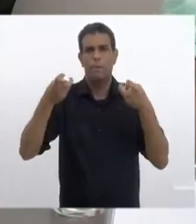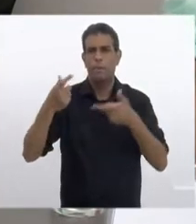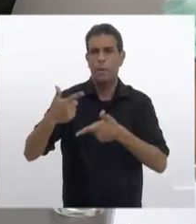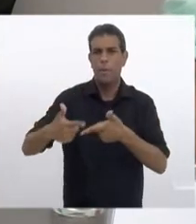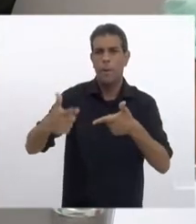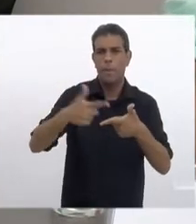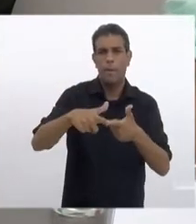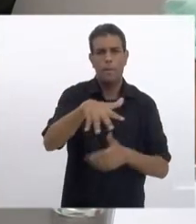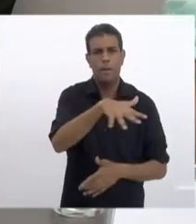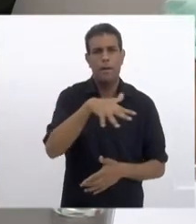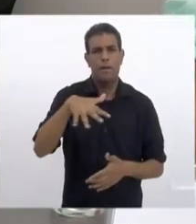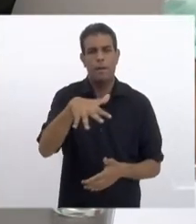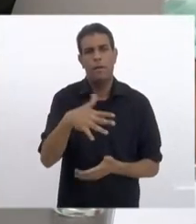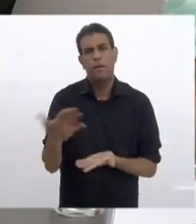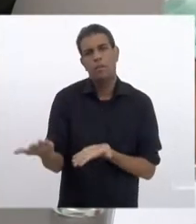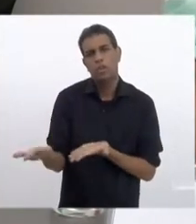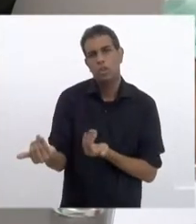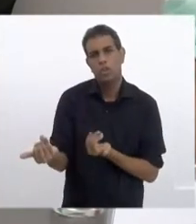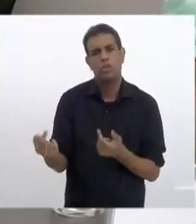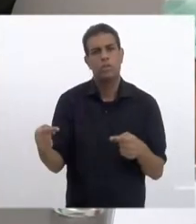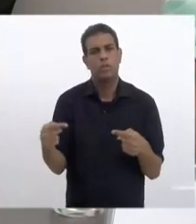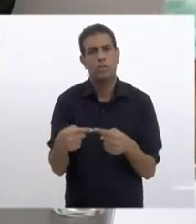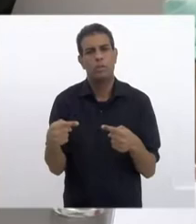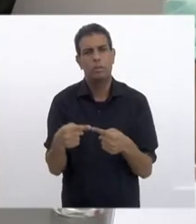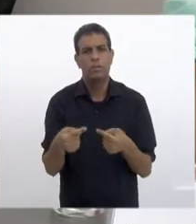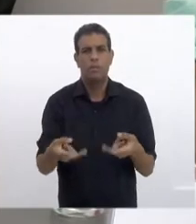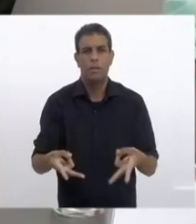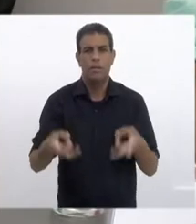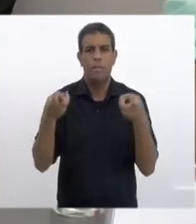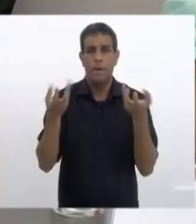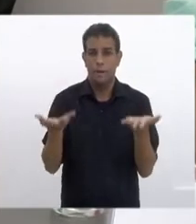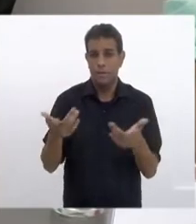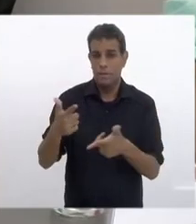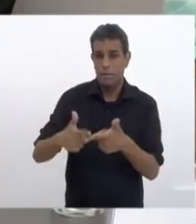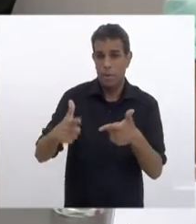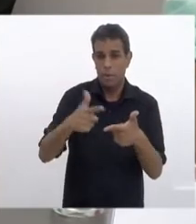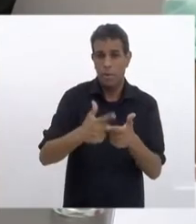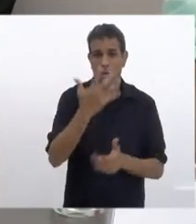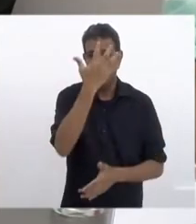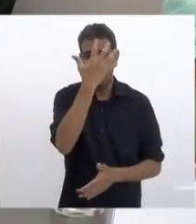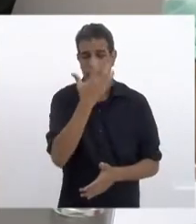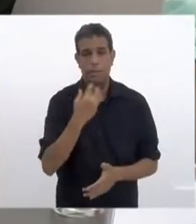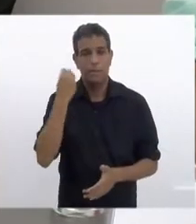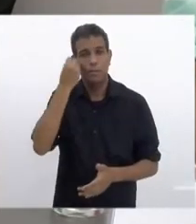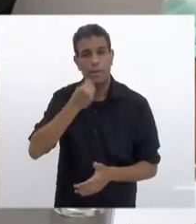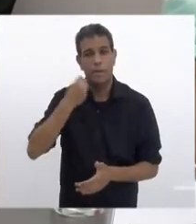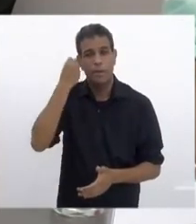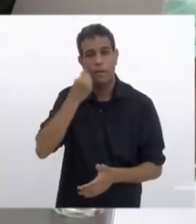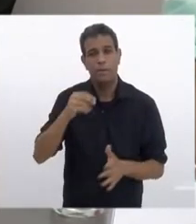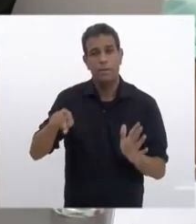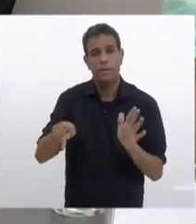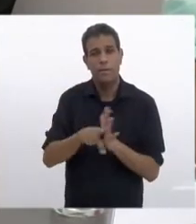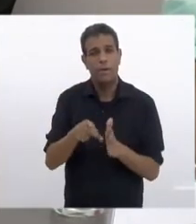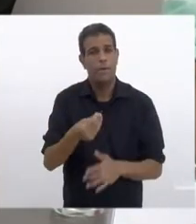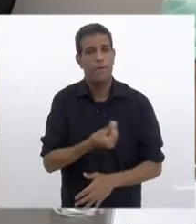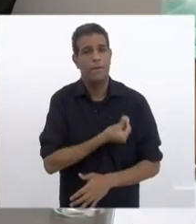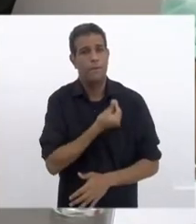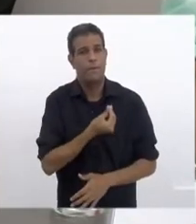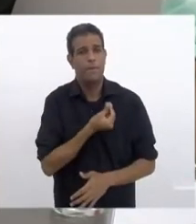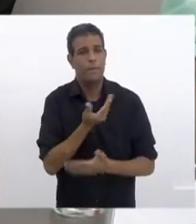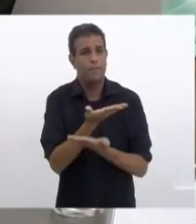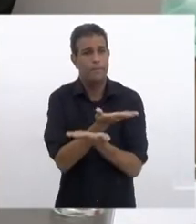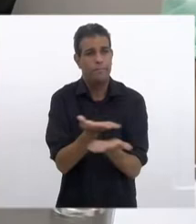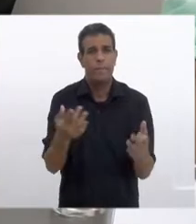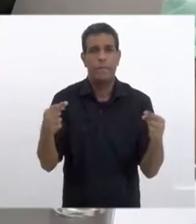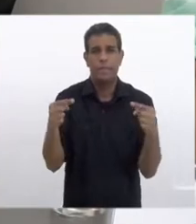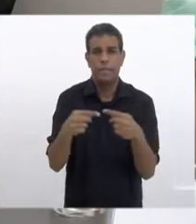problema pelos jovens e a lacuna entre a percepção desse problema e a experiência de vivência dessa situação,